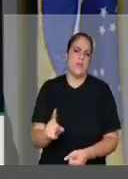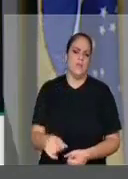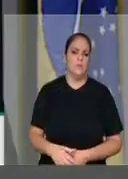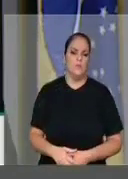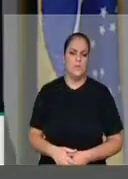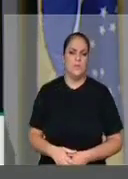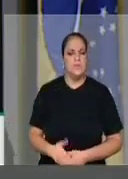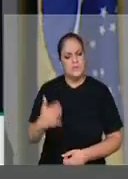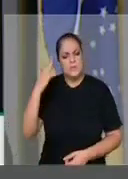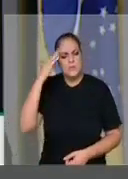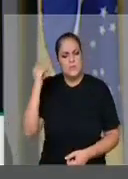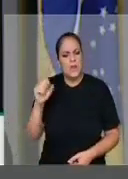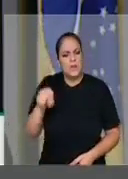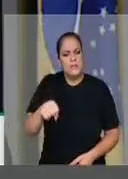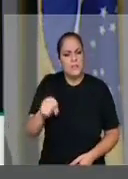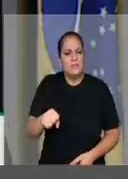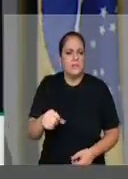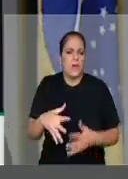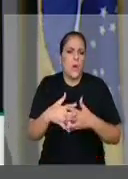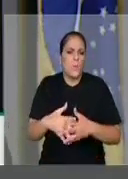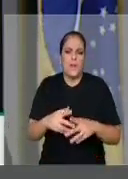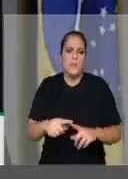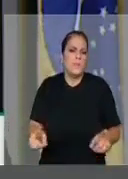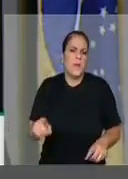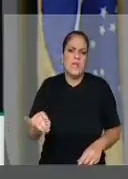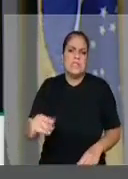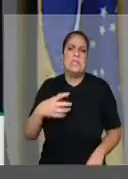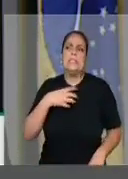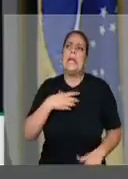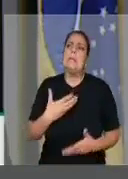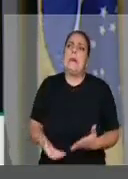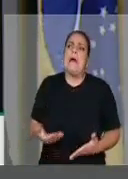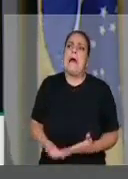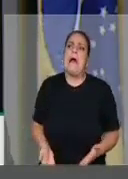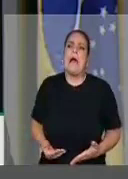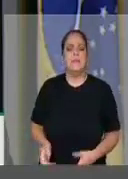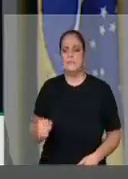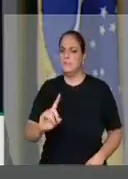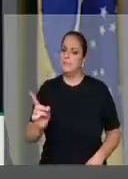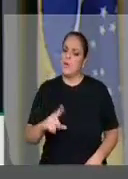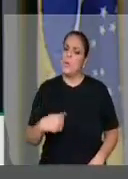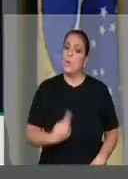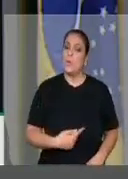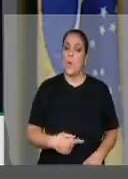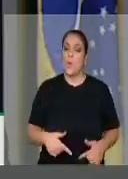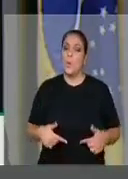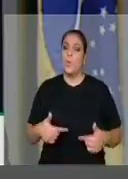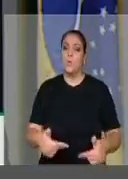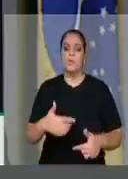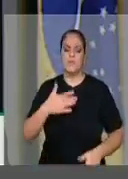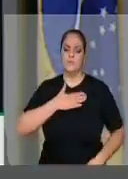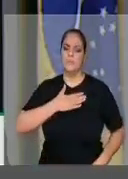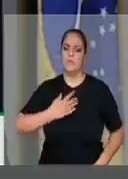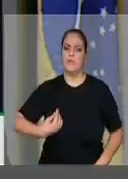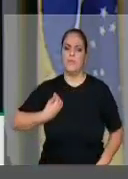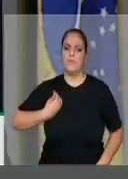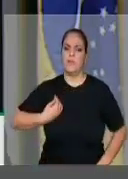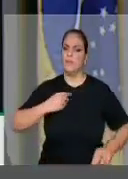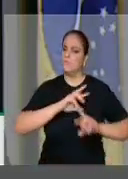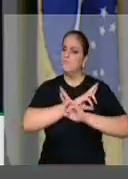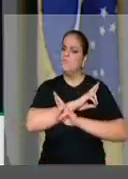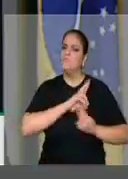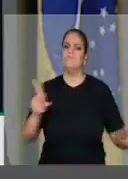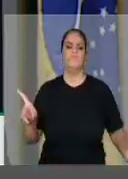é. Para os derrotados. Para nós, não. Eu tenho uma premissa em minha